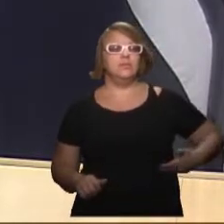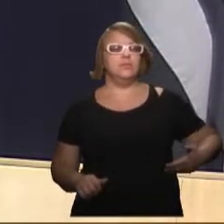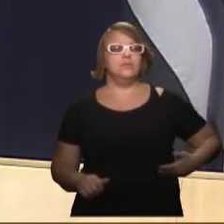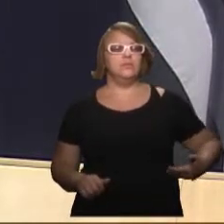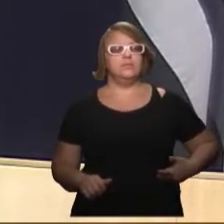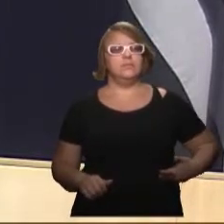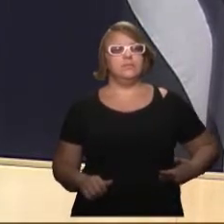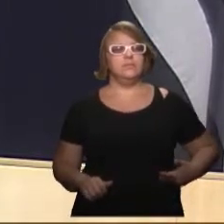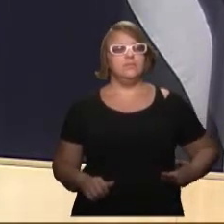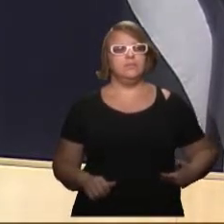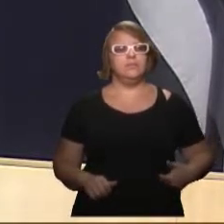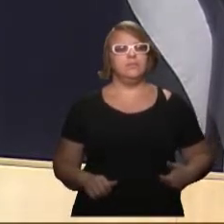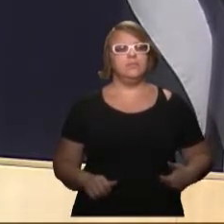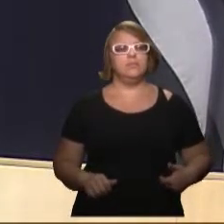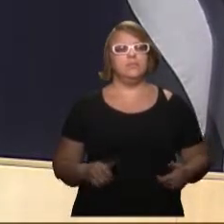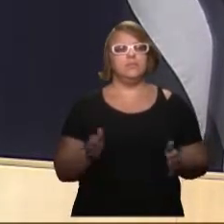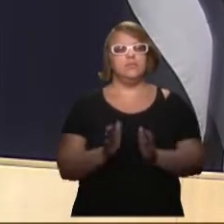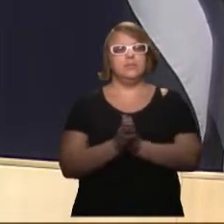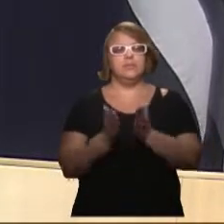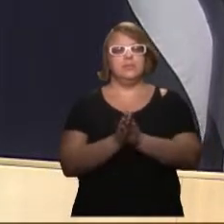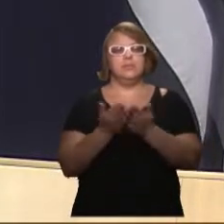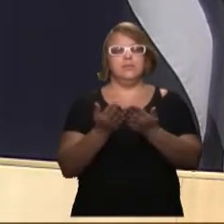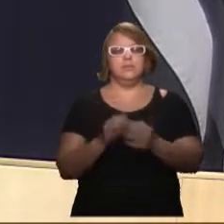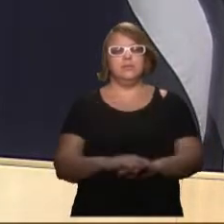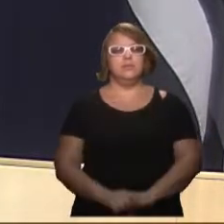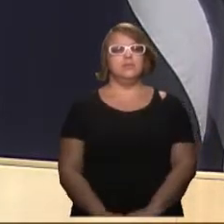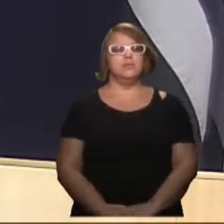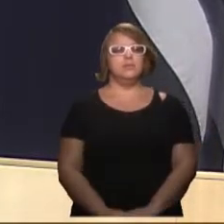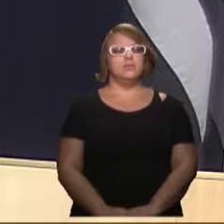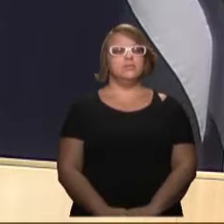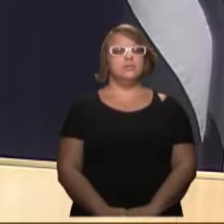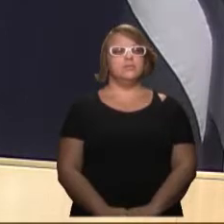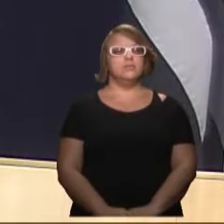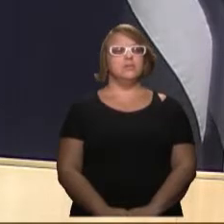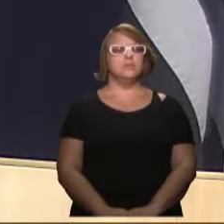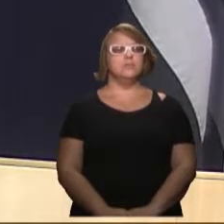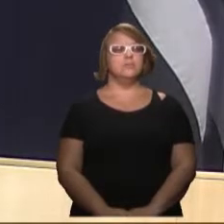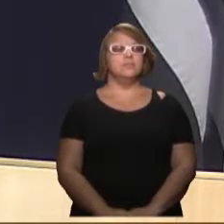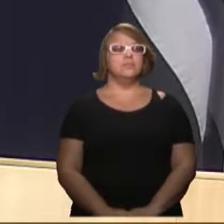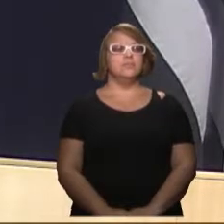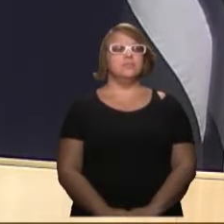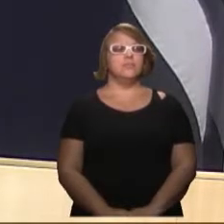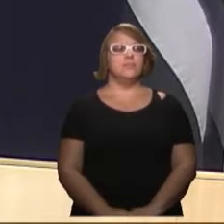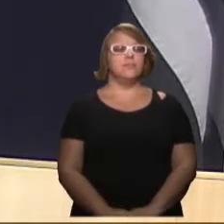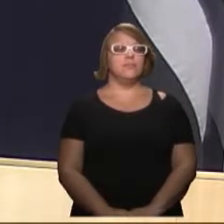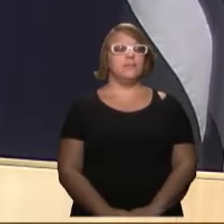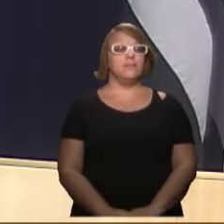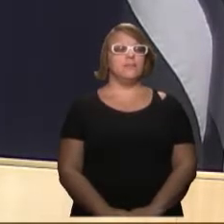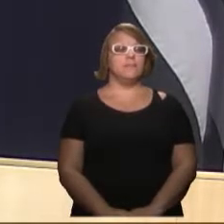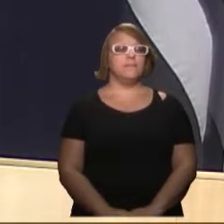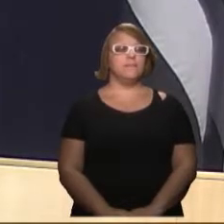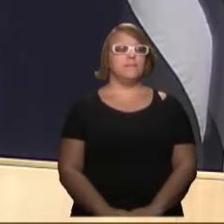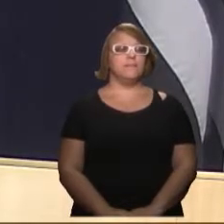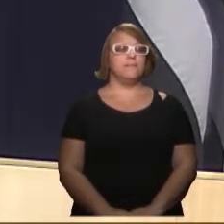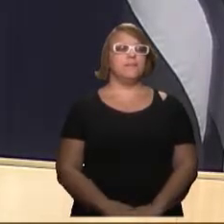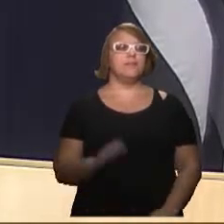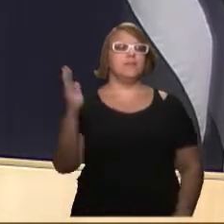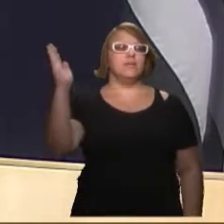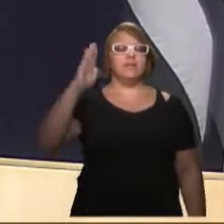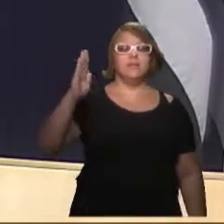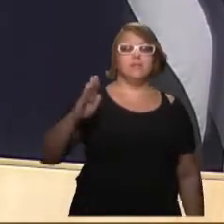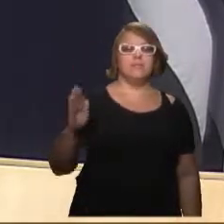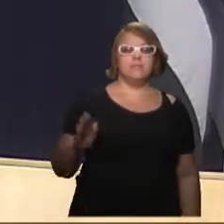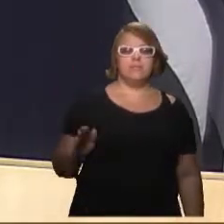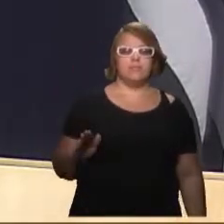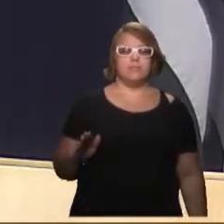que nós tivemos que travar. Não está o ideal, porque o Brasil não é um país, é um continente. Quando nós falamos